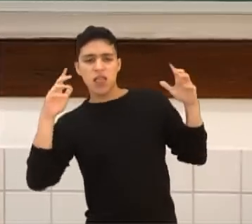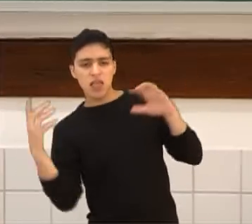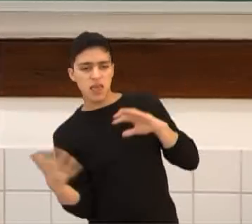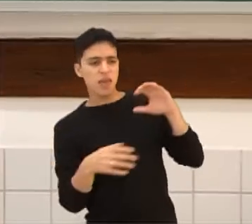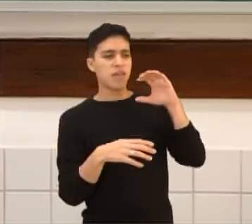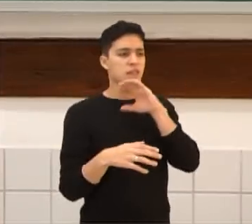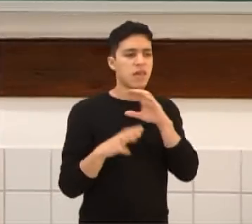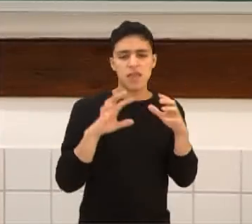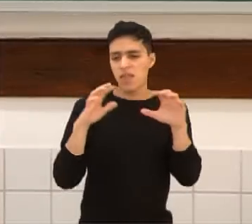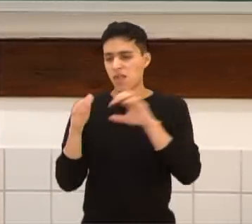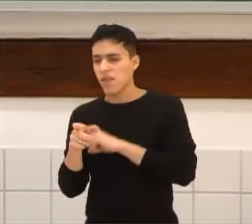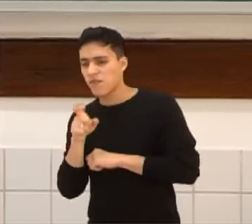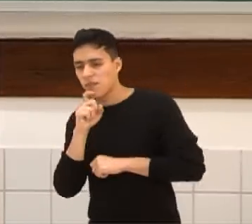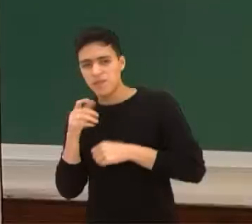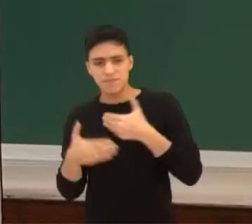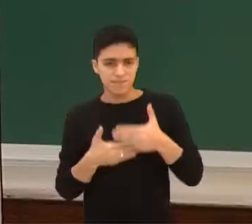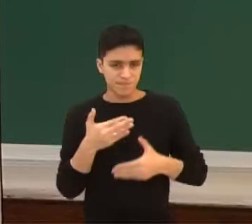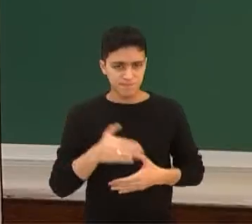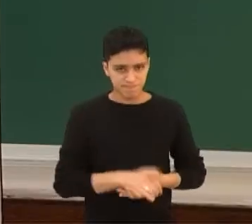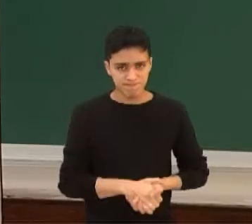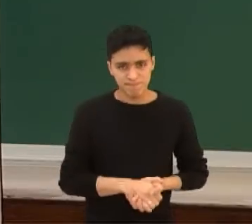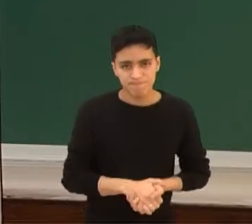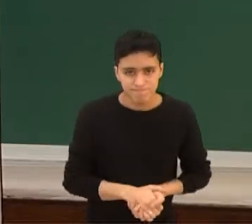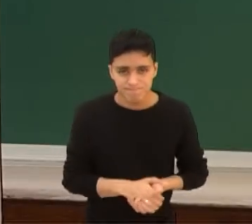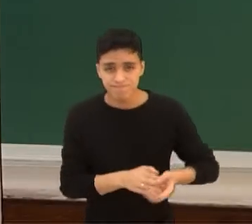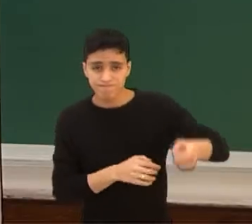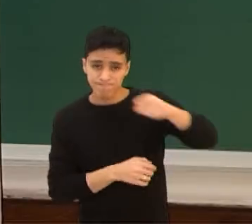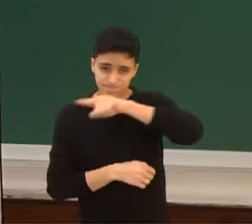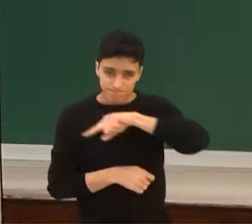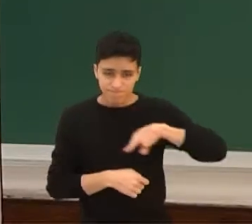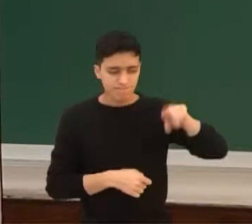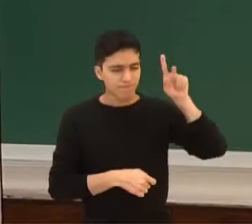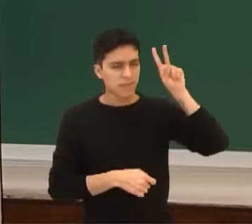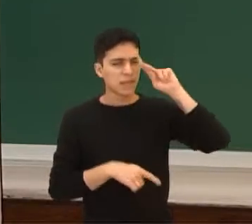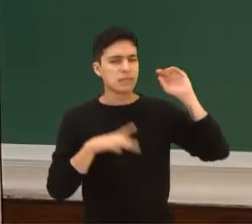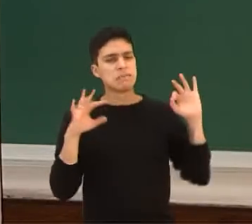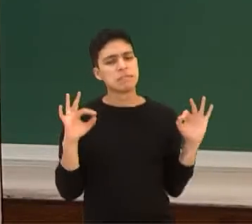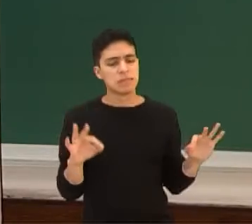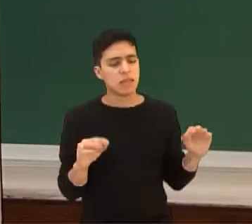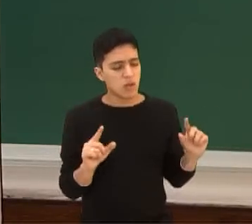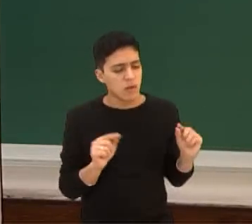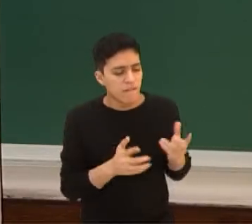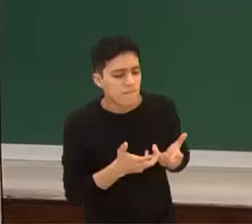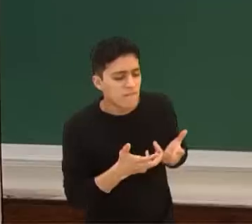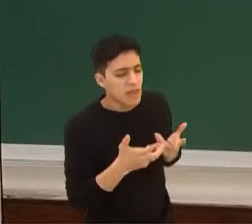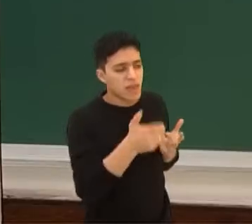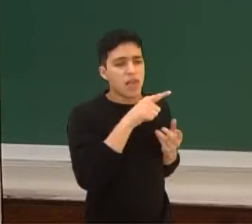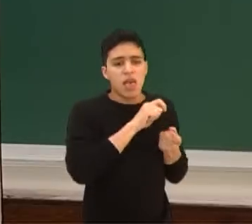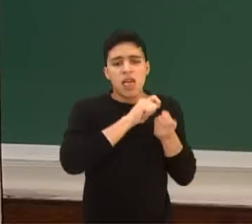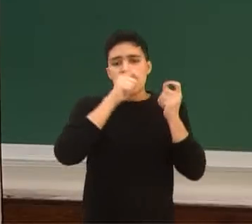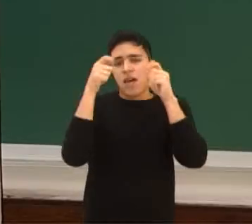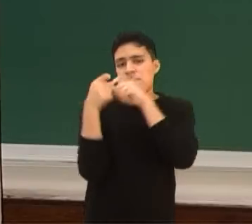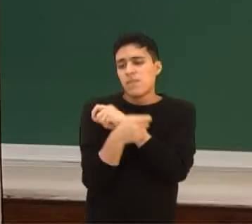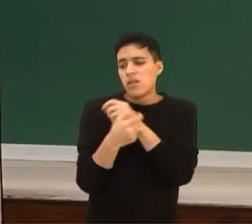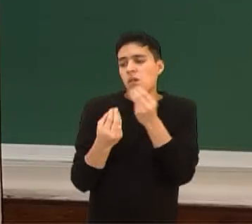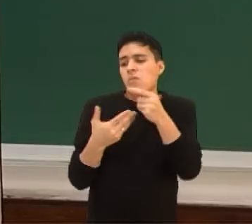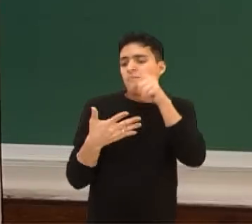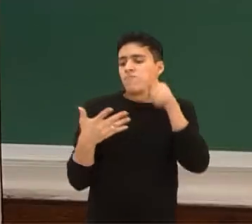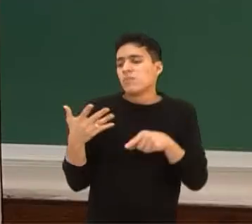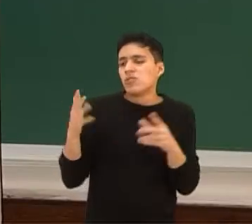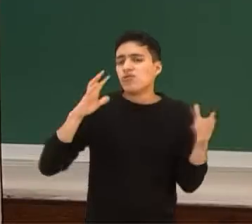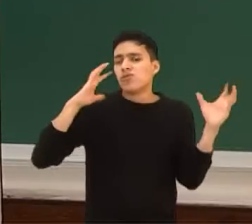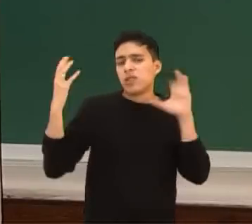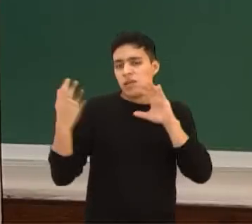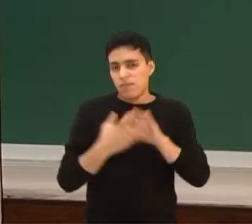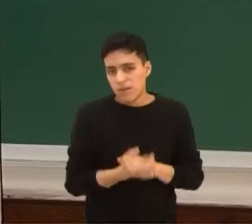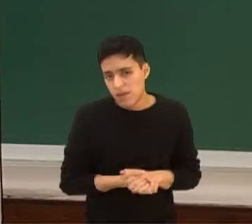o quente e o frio. E aí que você tem que lembrar e saber que a vegetação, ela está adaptada às condições